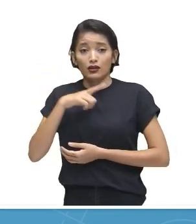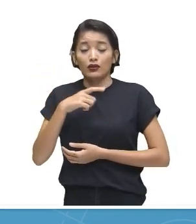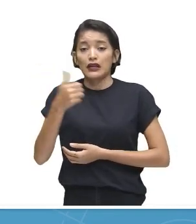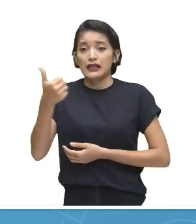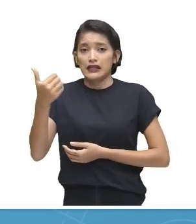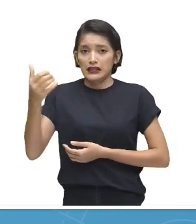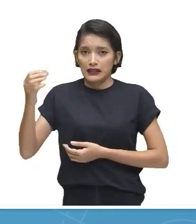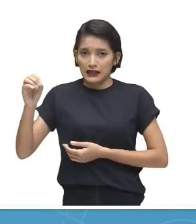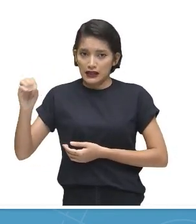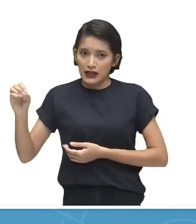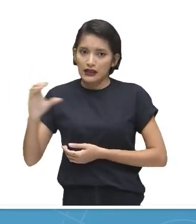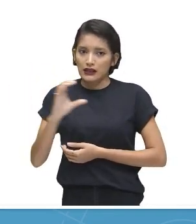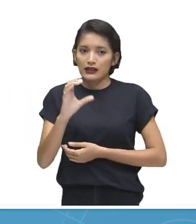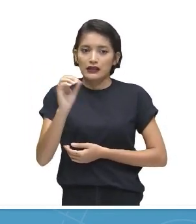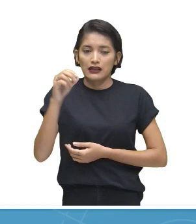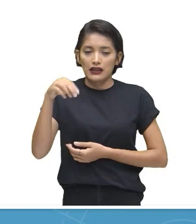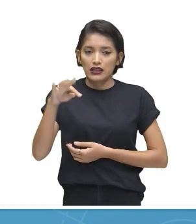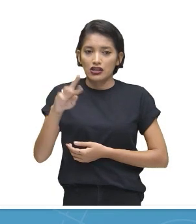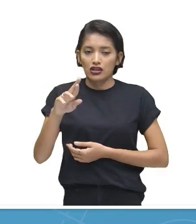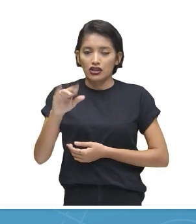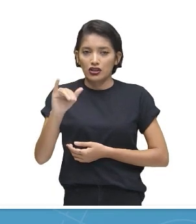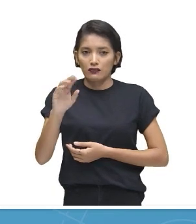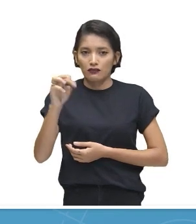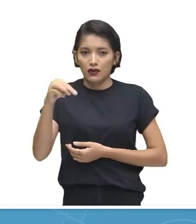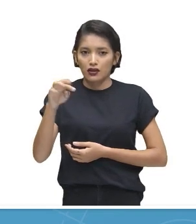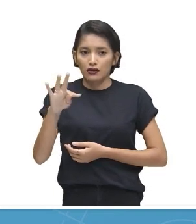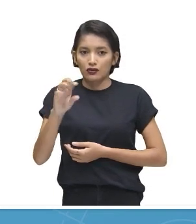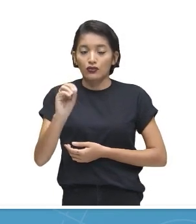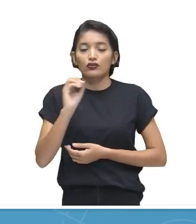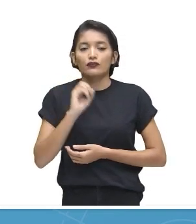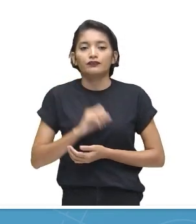100 centímetros. Em 1 quilômetro,